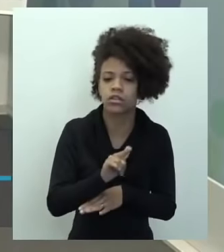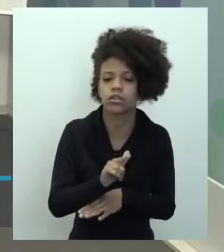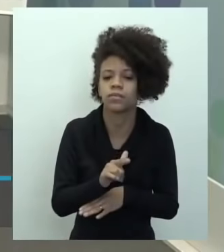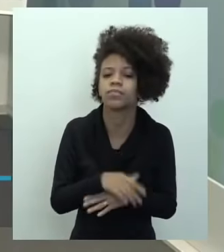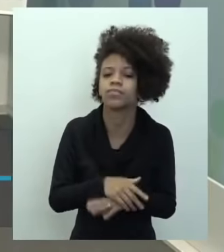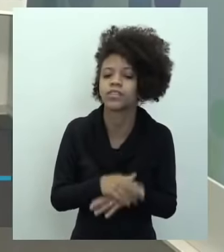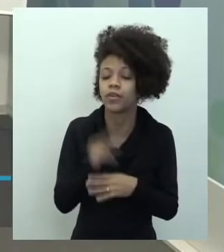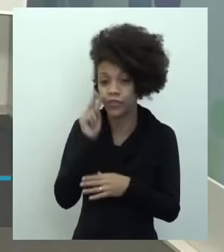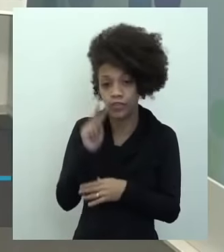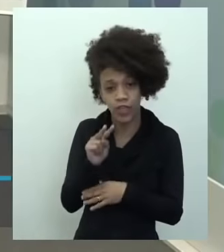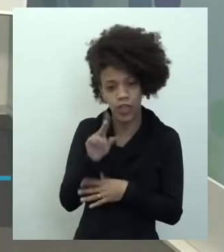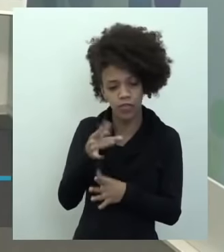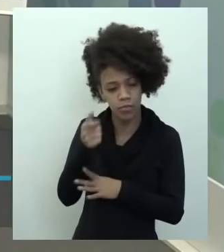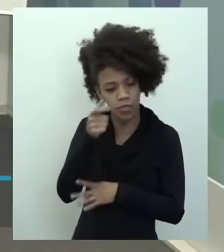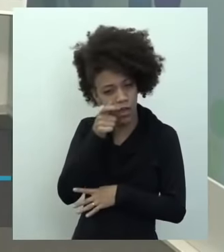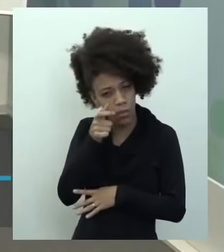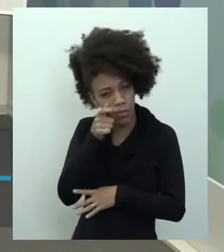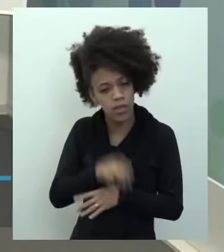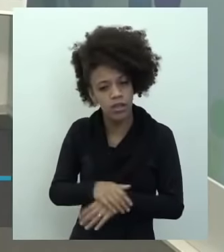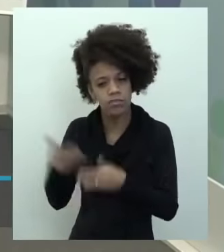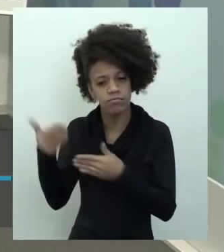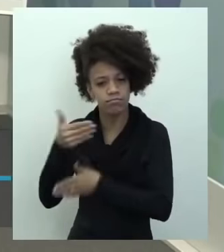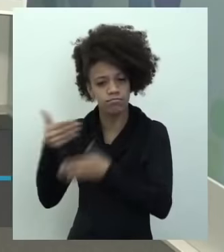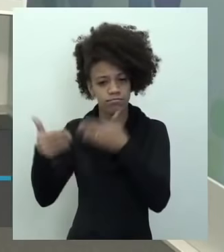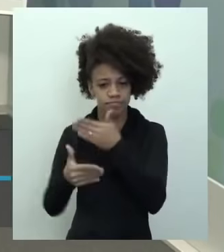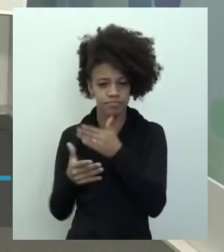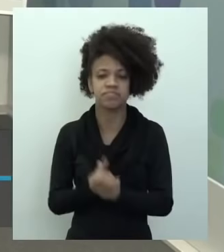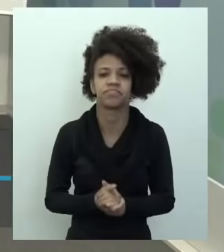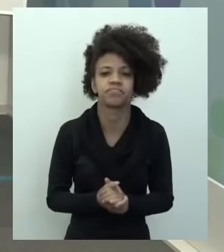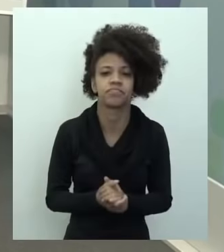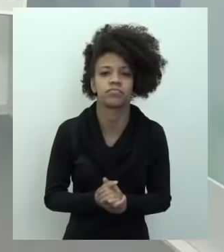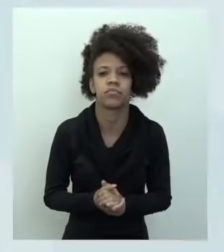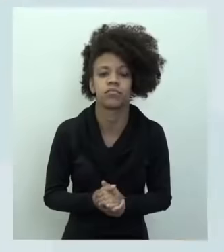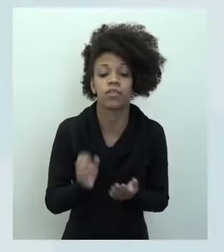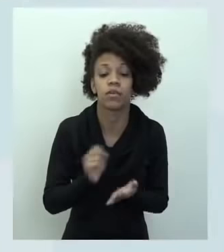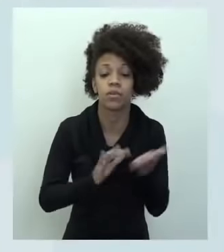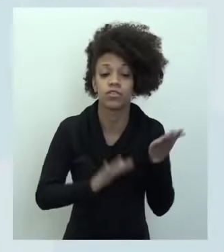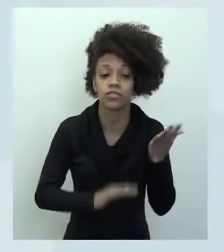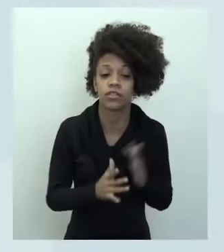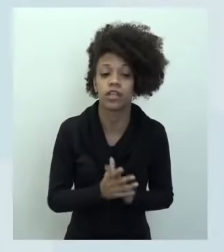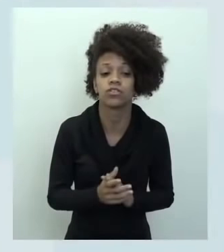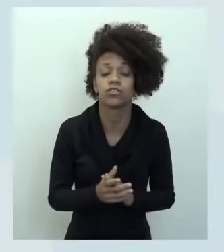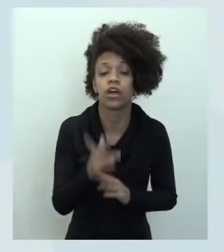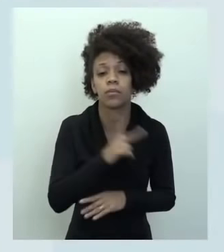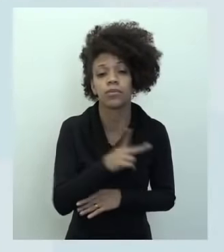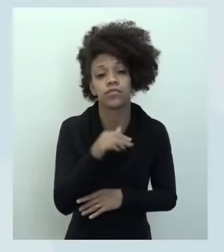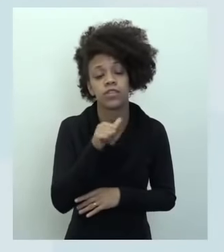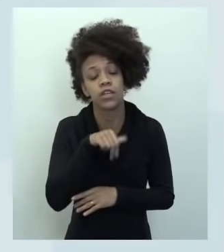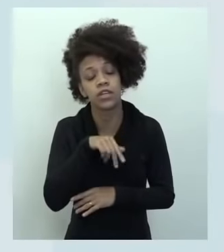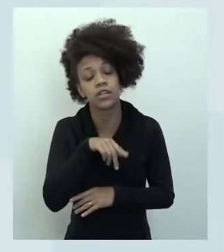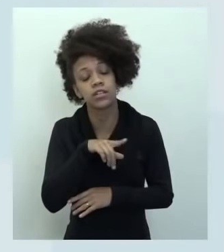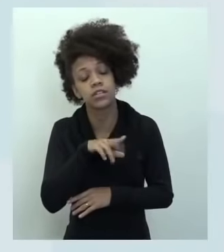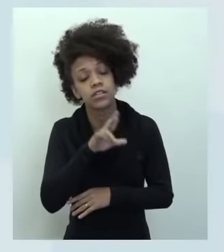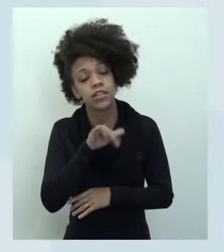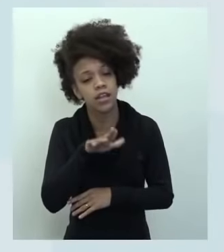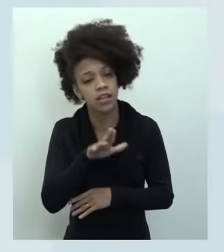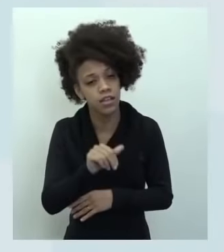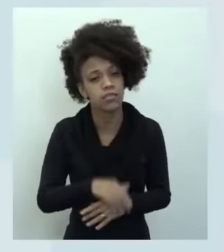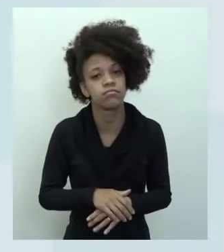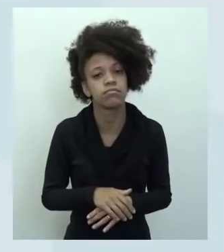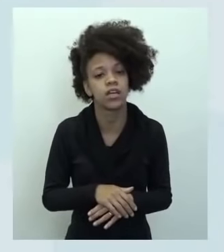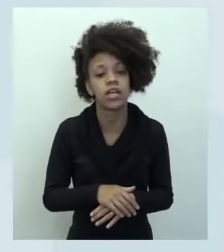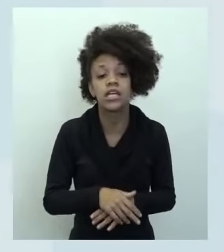Vamos lá, nós vamos acompanhar aí na tela para vocês, né? Acompanhem a atividade que a professora Andréia leu. Então, nós tínhamos aí